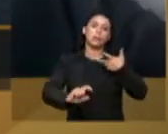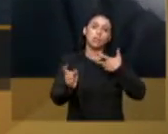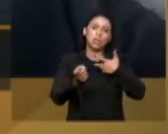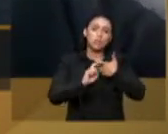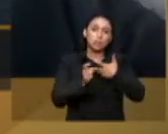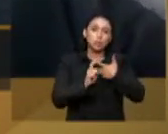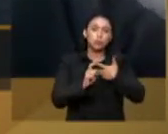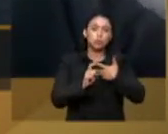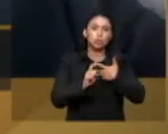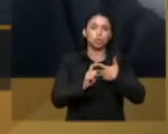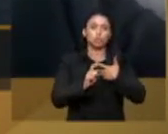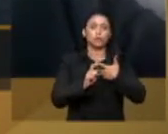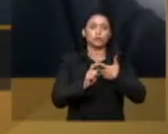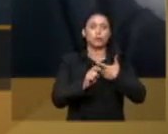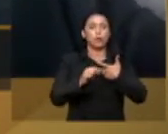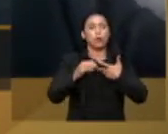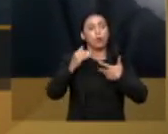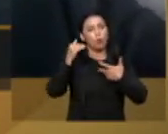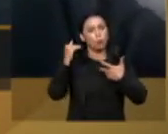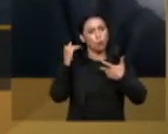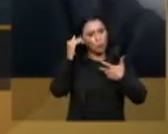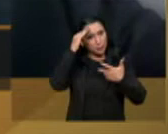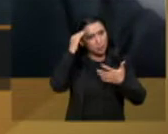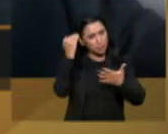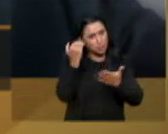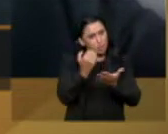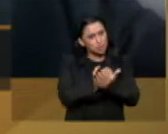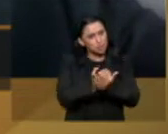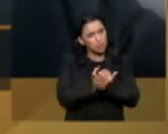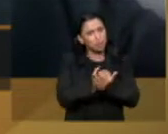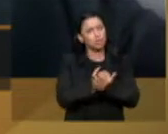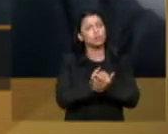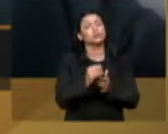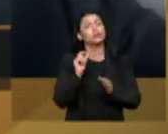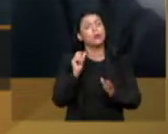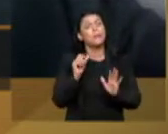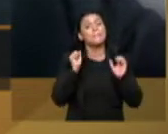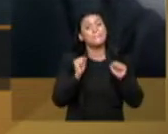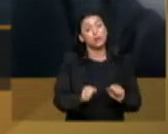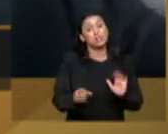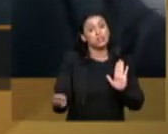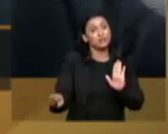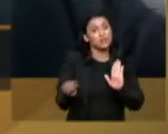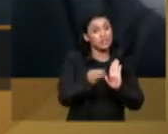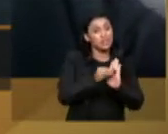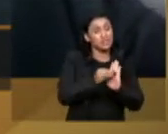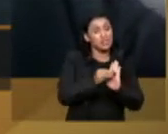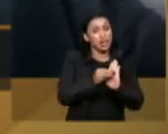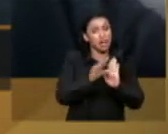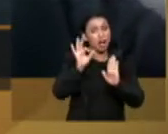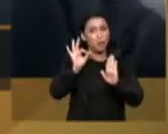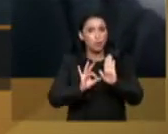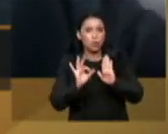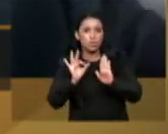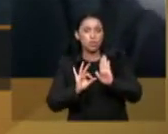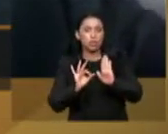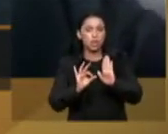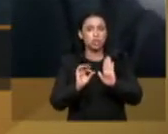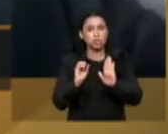Executivo, dentro dessa margem, possa fixar ou variar as alíquotas,